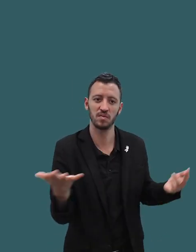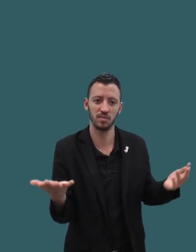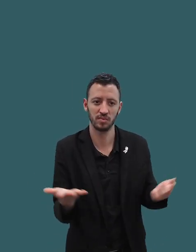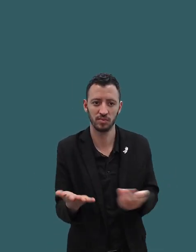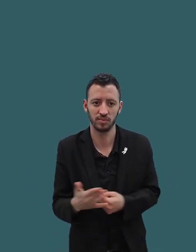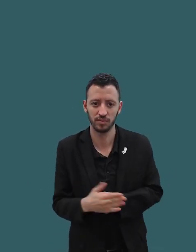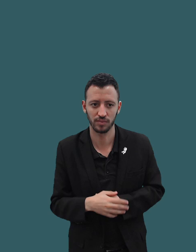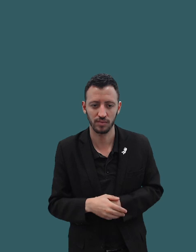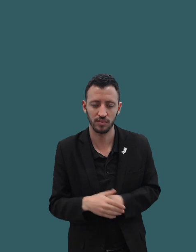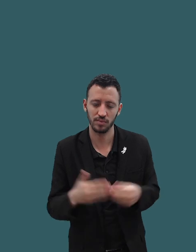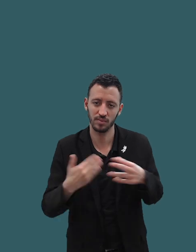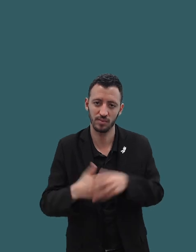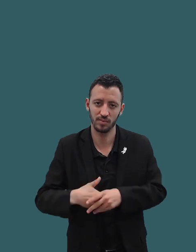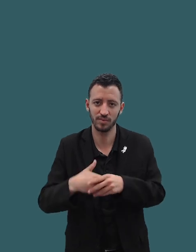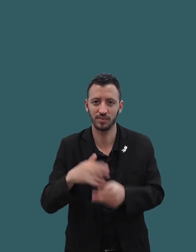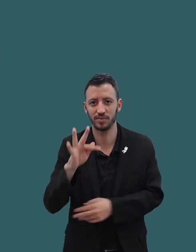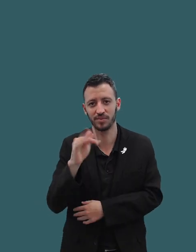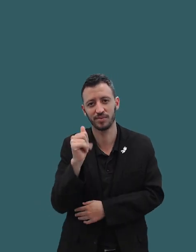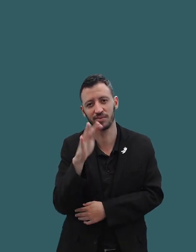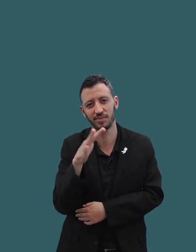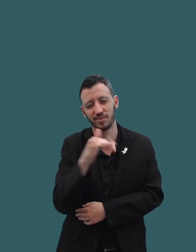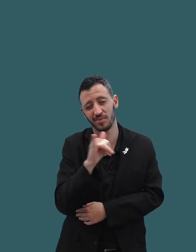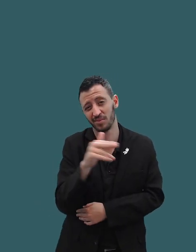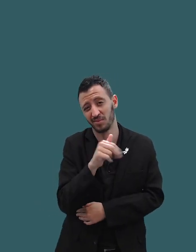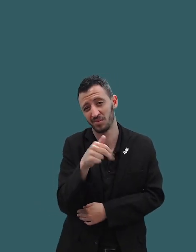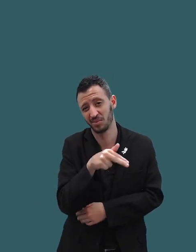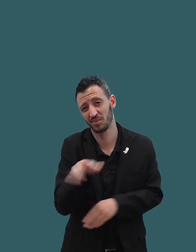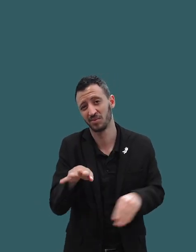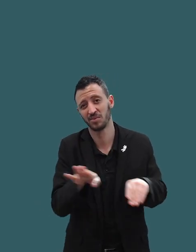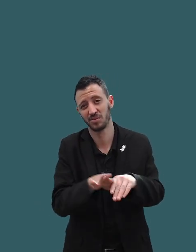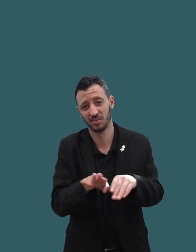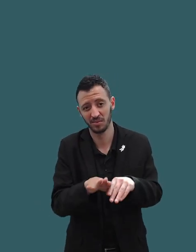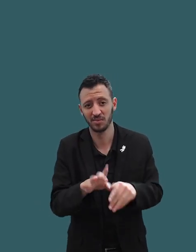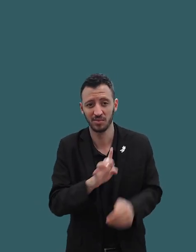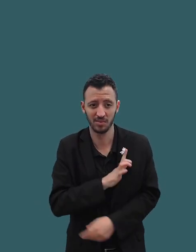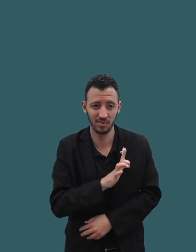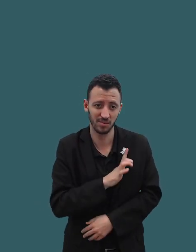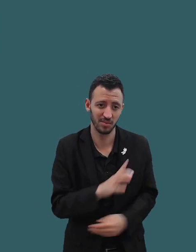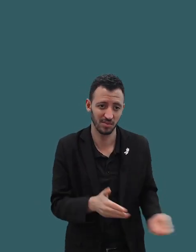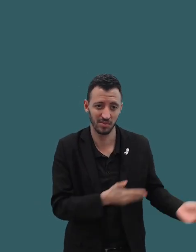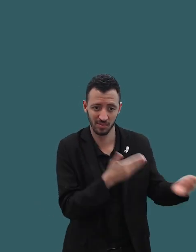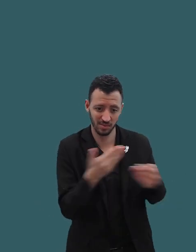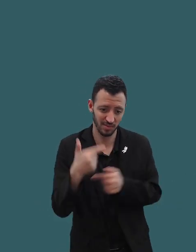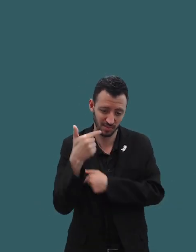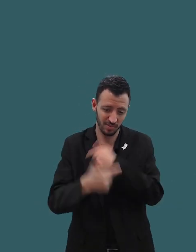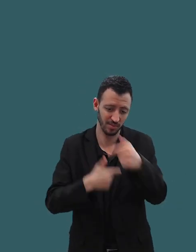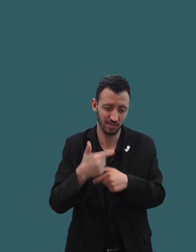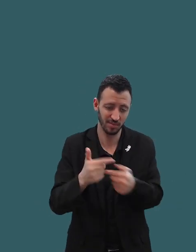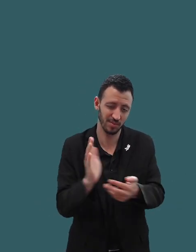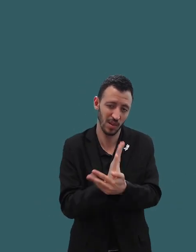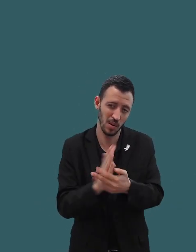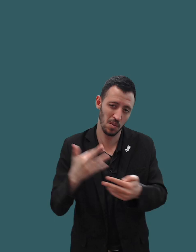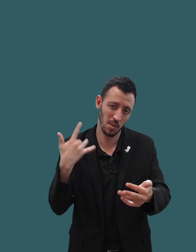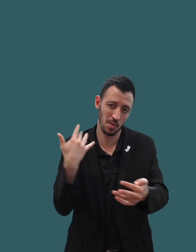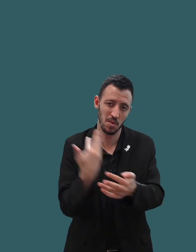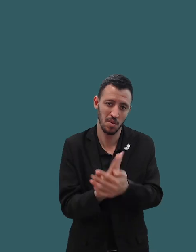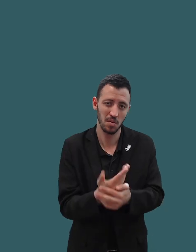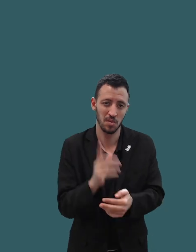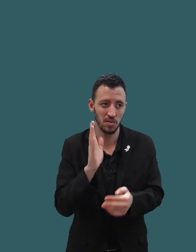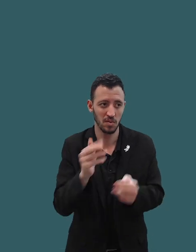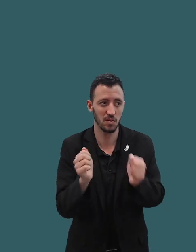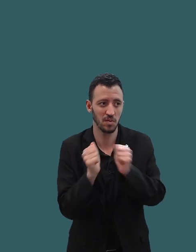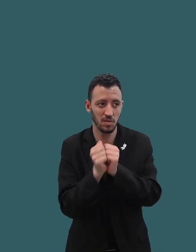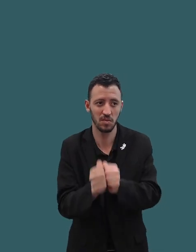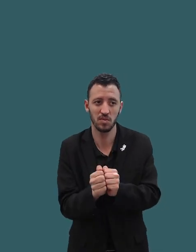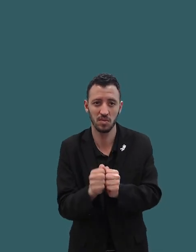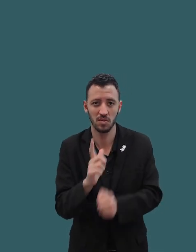Cumprimentar Fabiana Damásio, né, com quem também venho trabalhando já há algum tempo, desde que